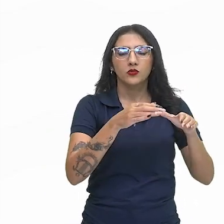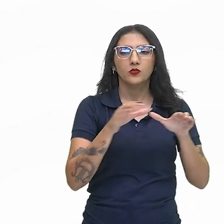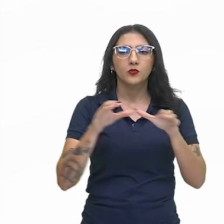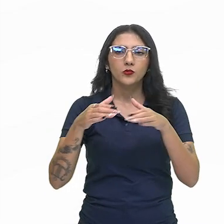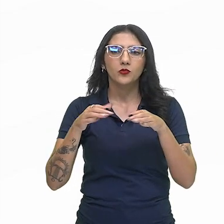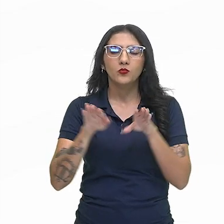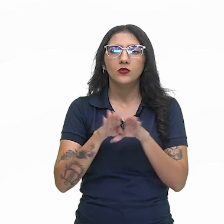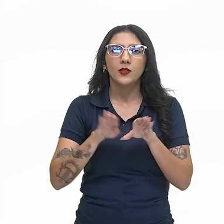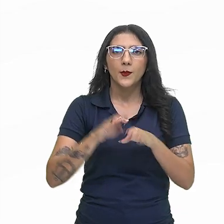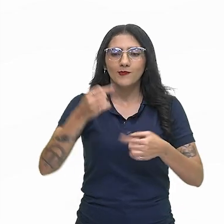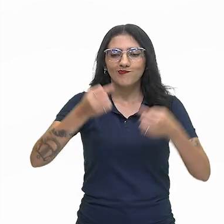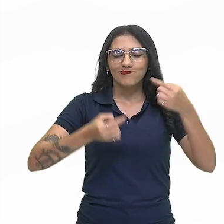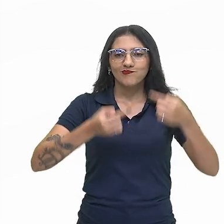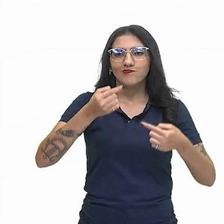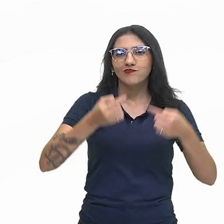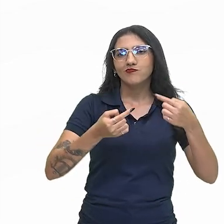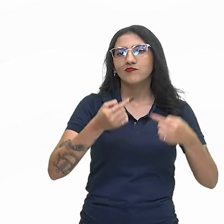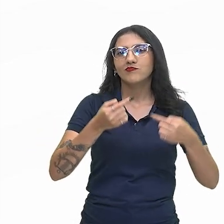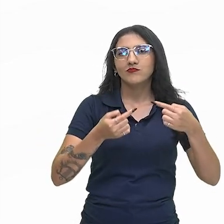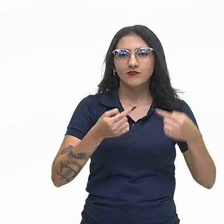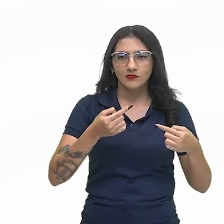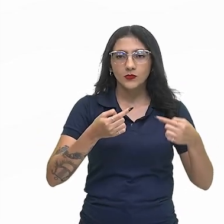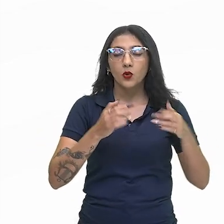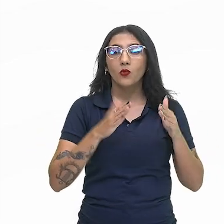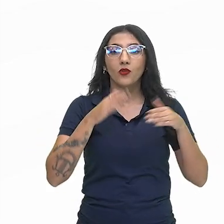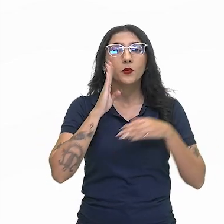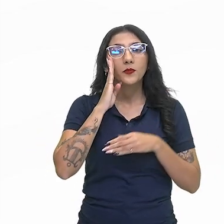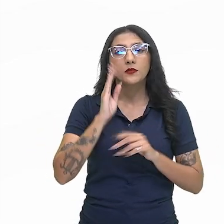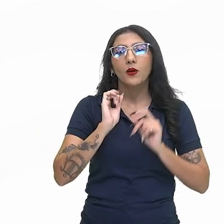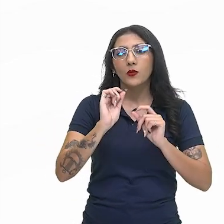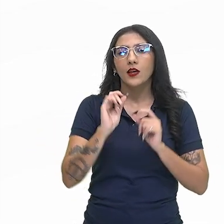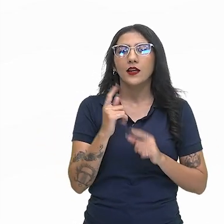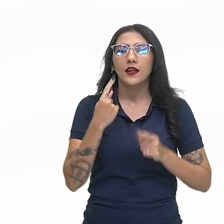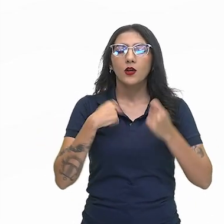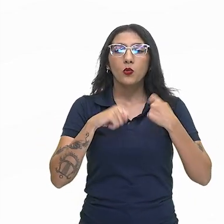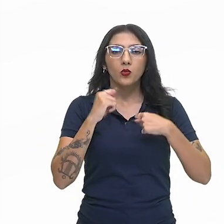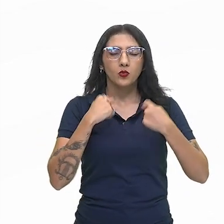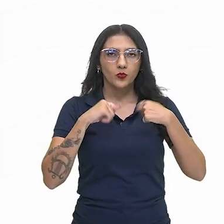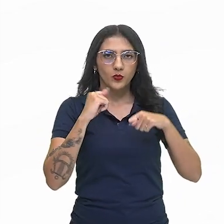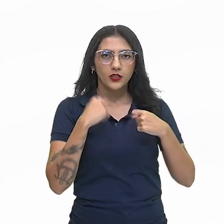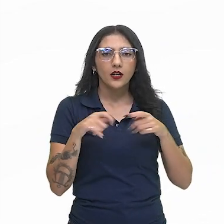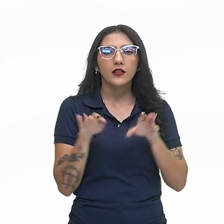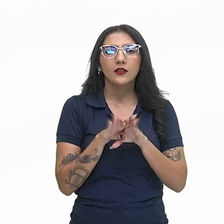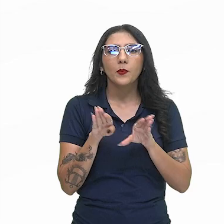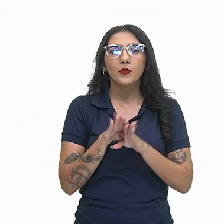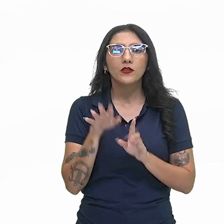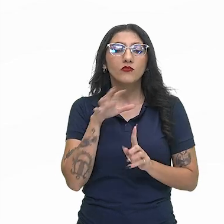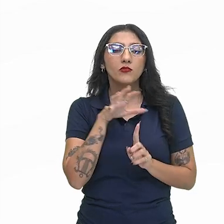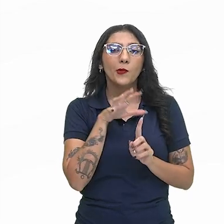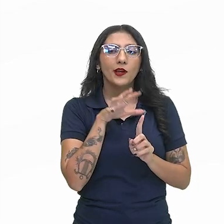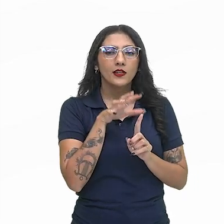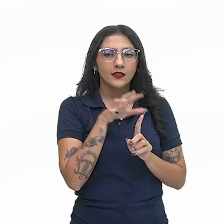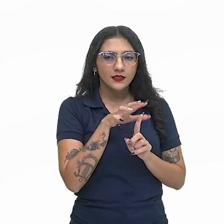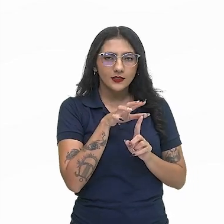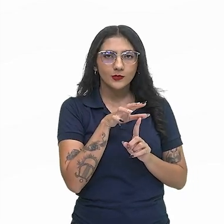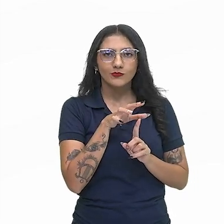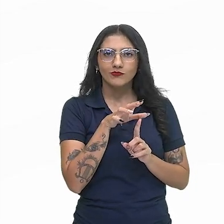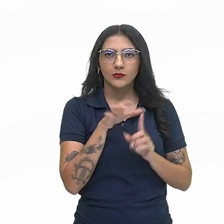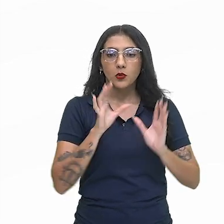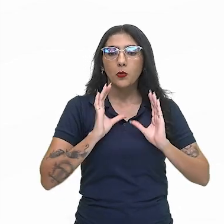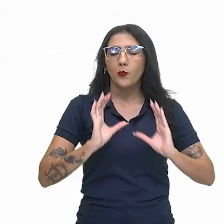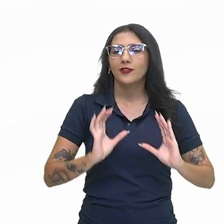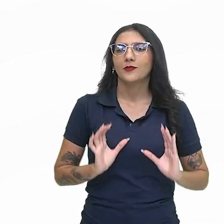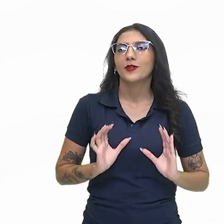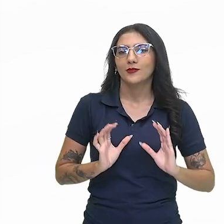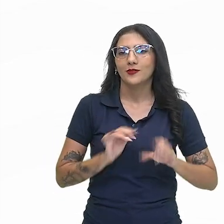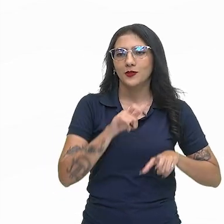conflitos sociais, abordando a economia e suas influências nos comportamentos sociais. Então,